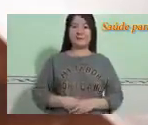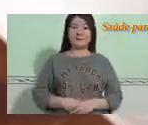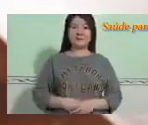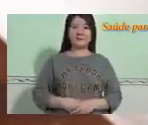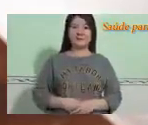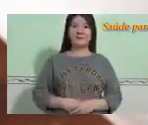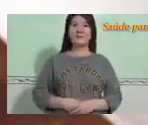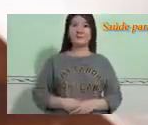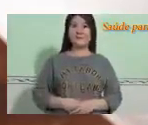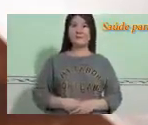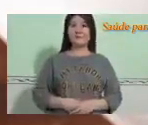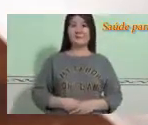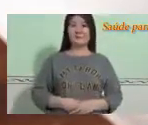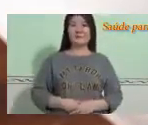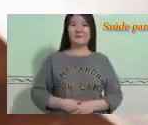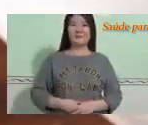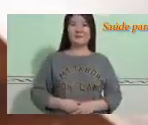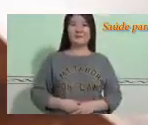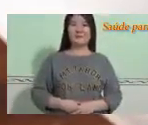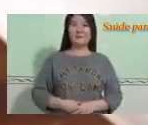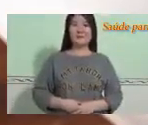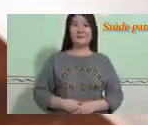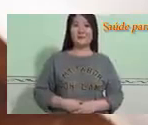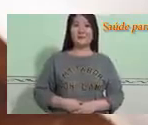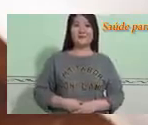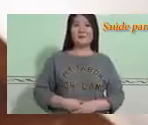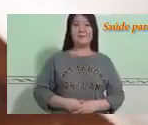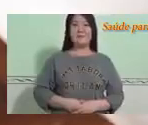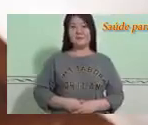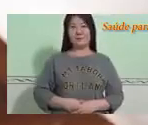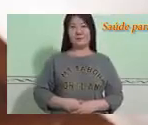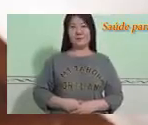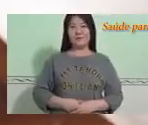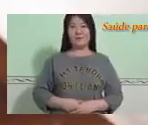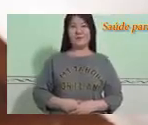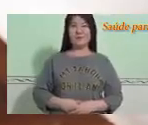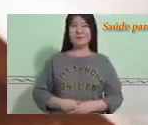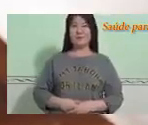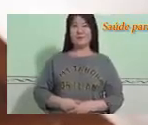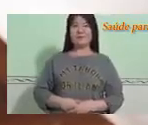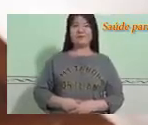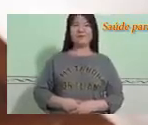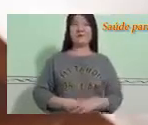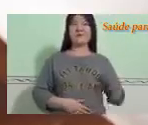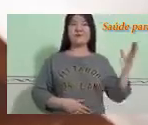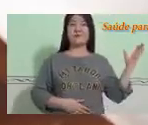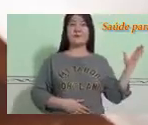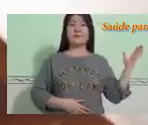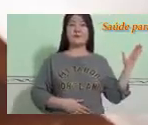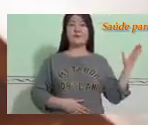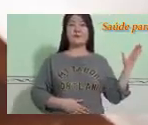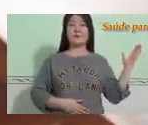a atividade física, impedir o envelhecimento precoce e por ser rica em antioxidantes, como